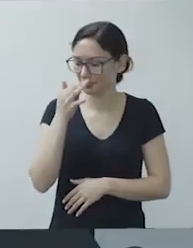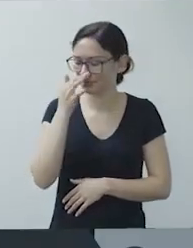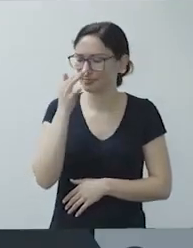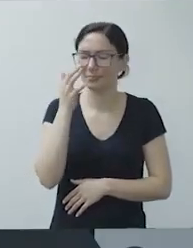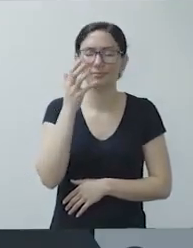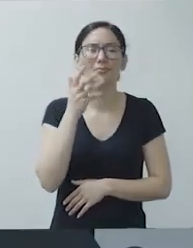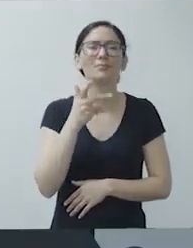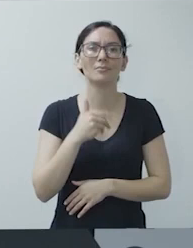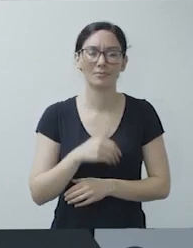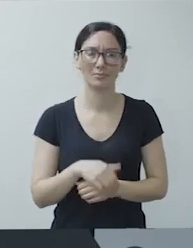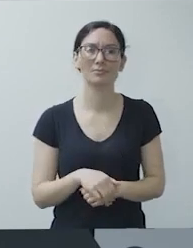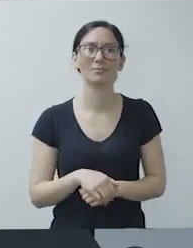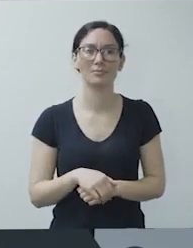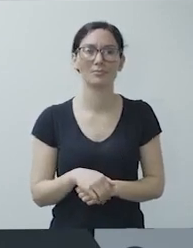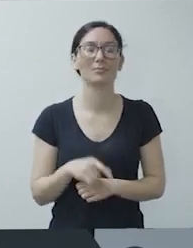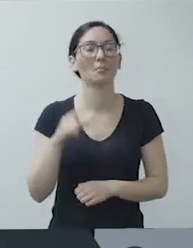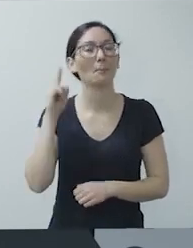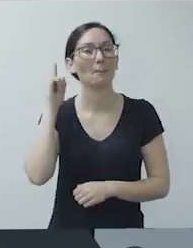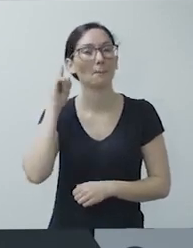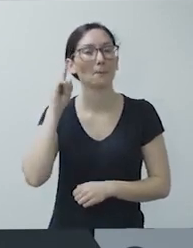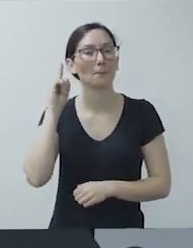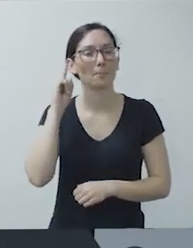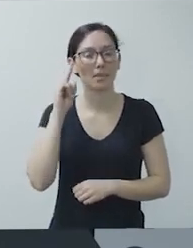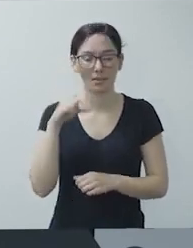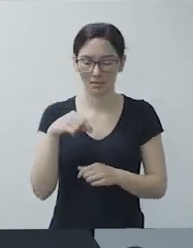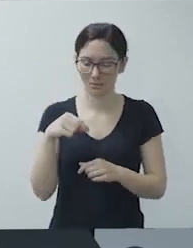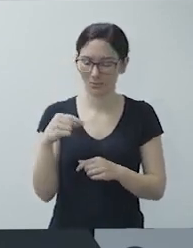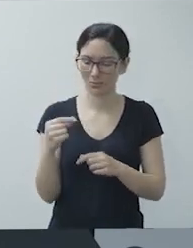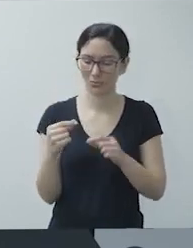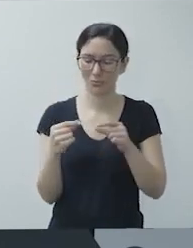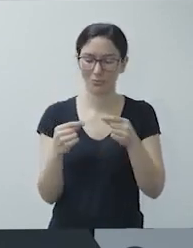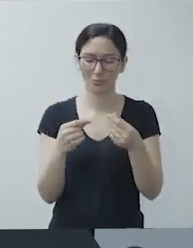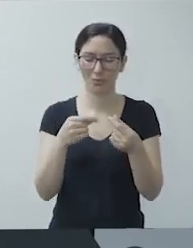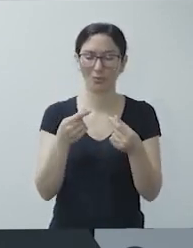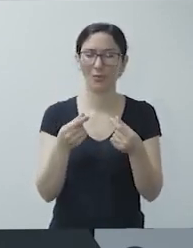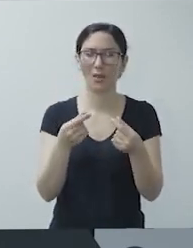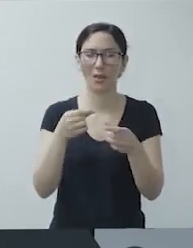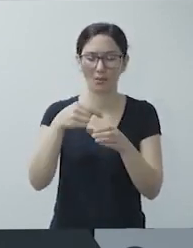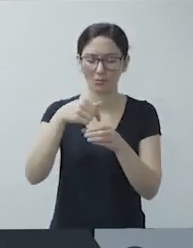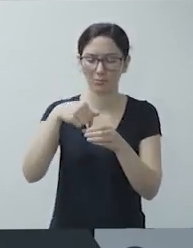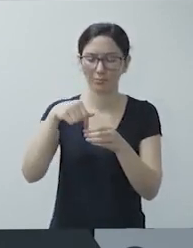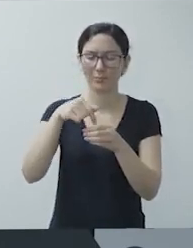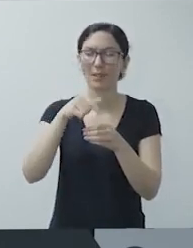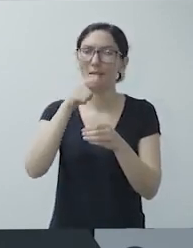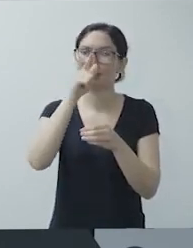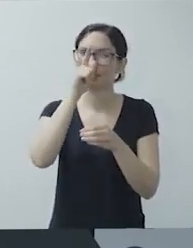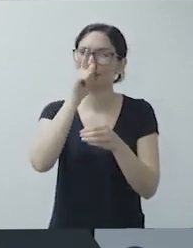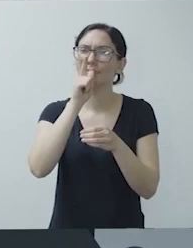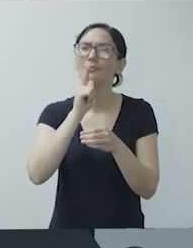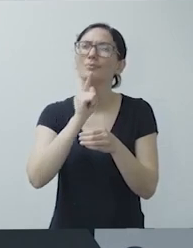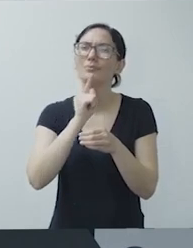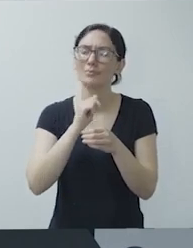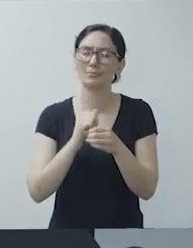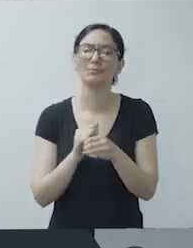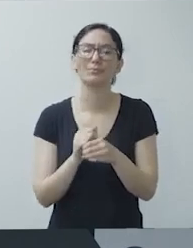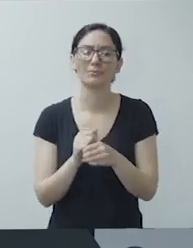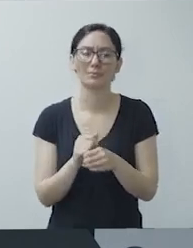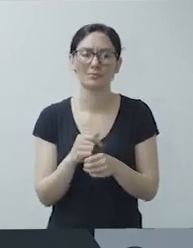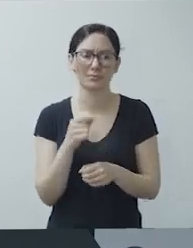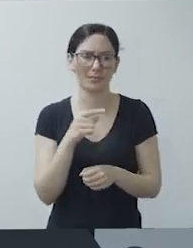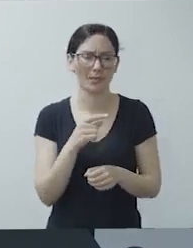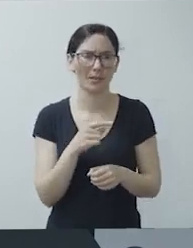muito linda. Ela é branca, tem um miolo amarelo. E o que será que